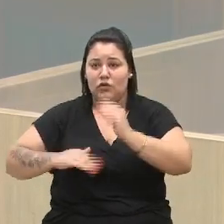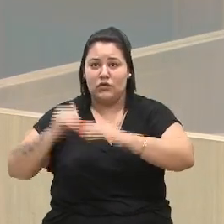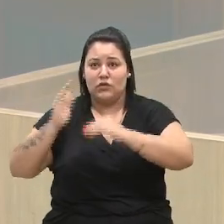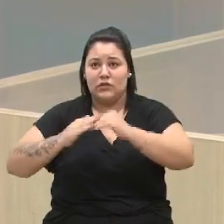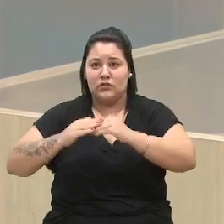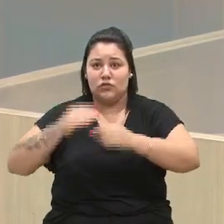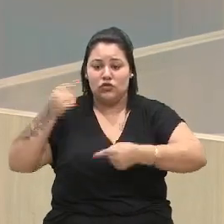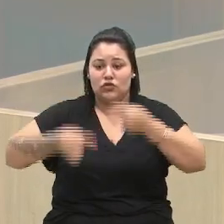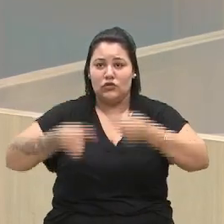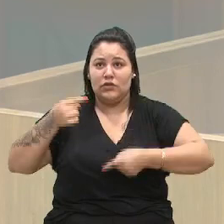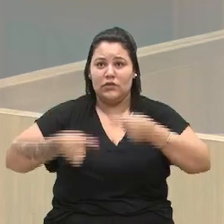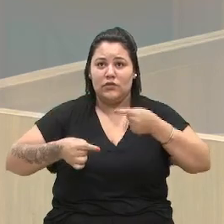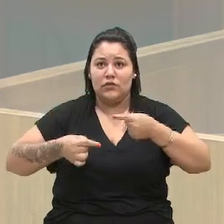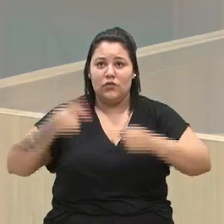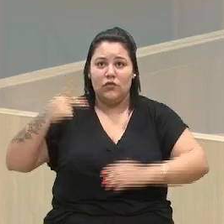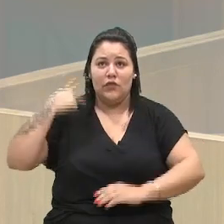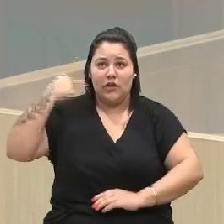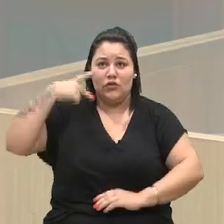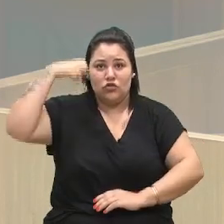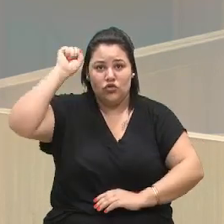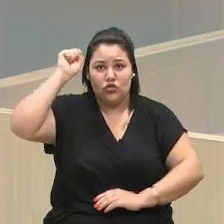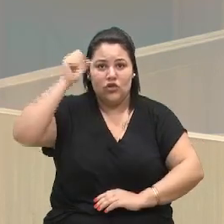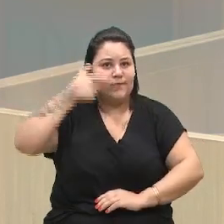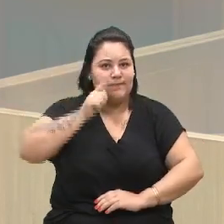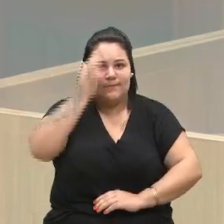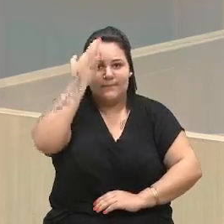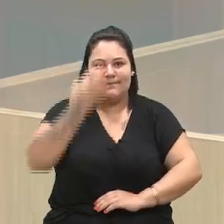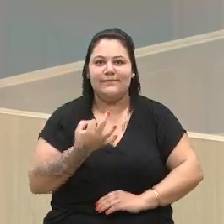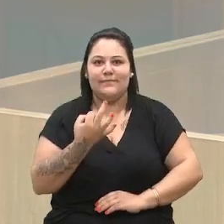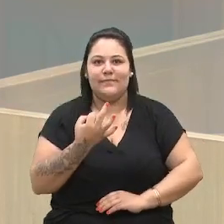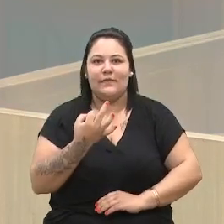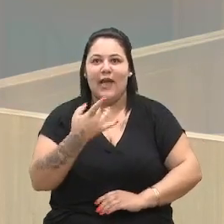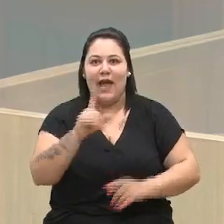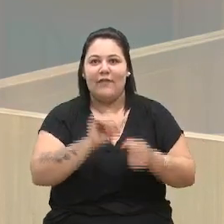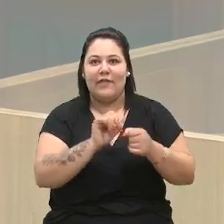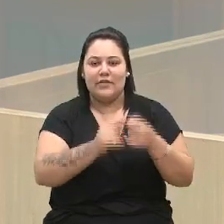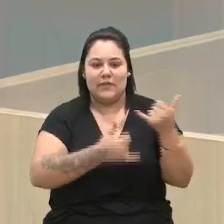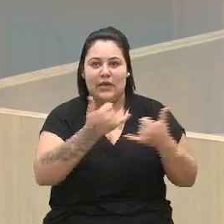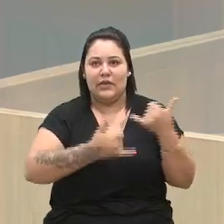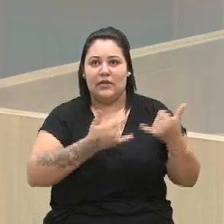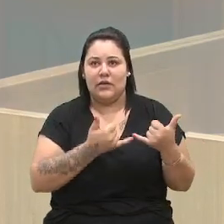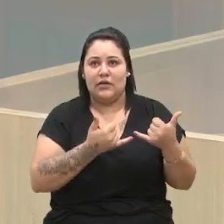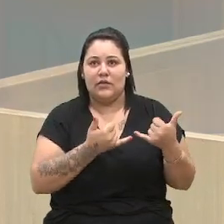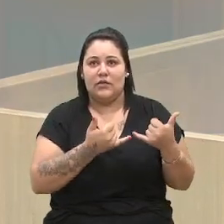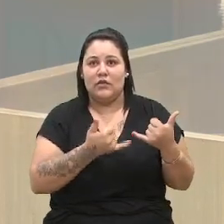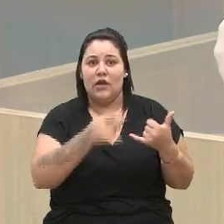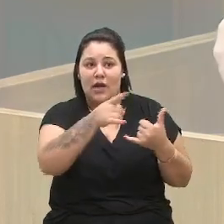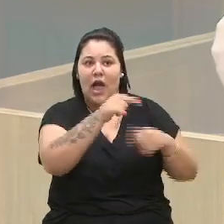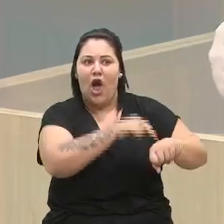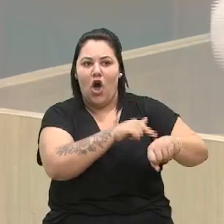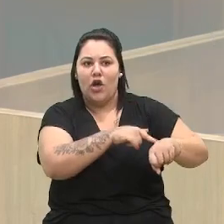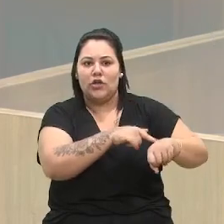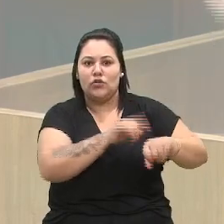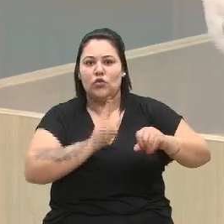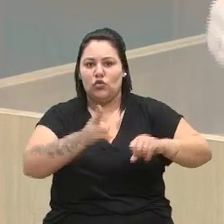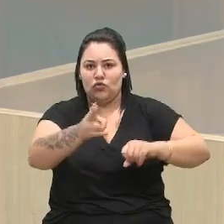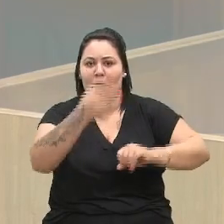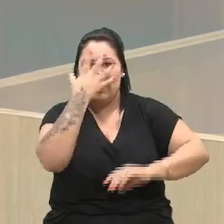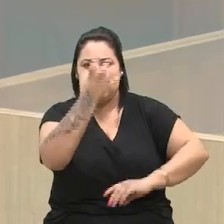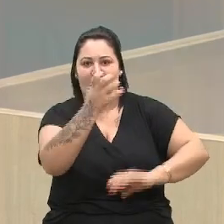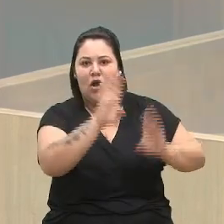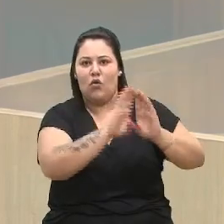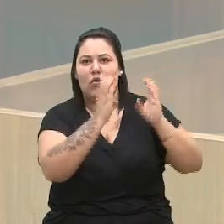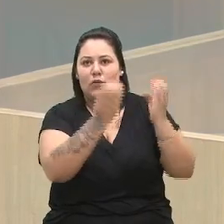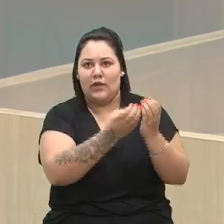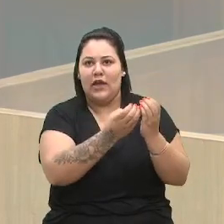diálogo. O que o vereador Xuxa talvez não entenda, e aí ele faz brincadeirinha. Senhor, a hora que levar a sério o que a comunidade